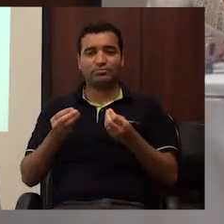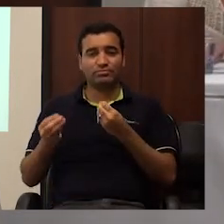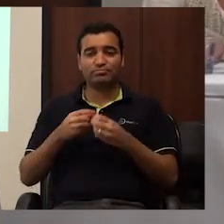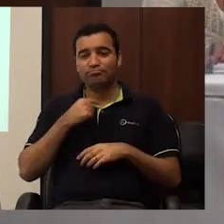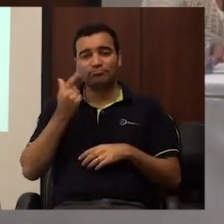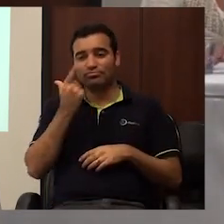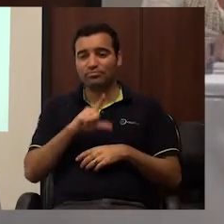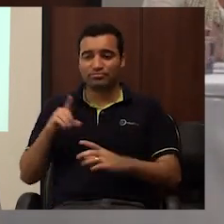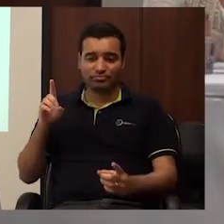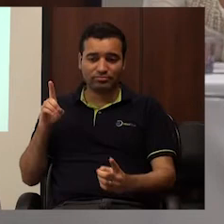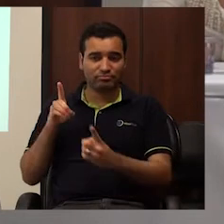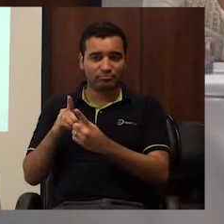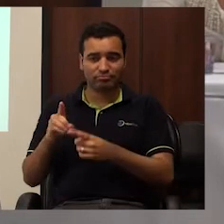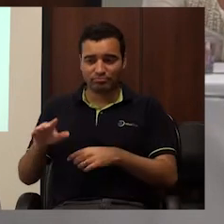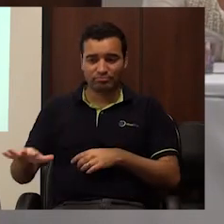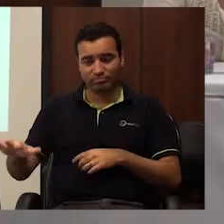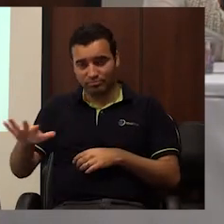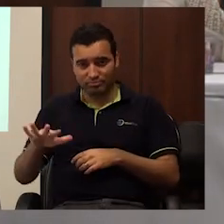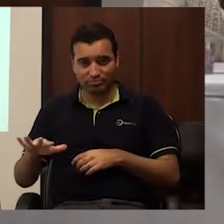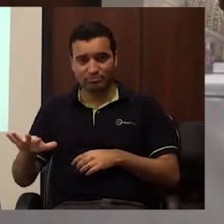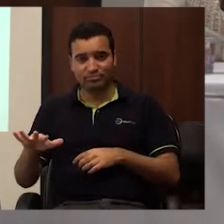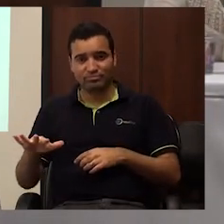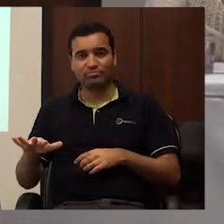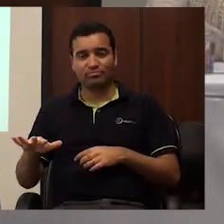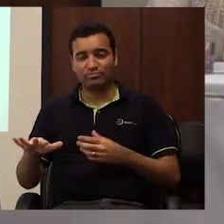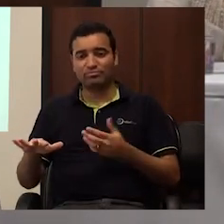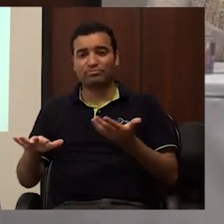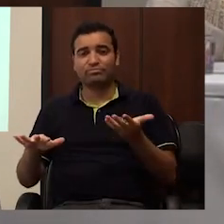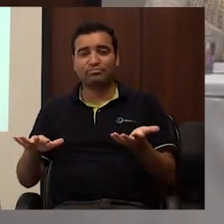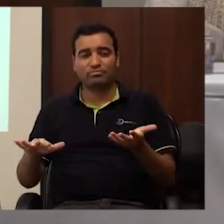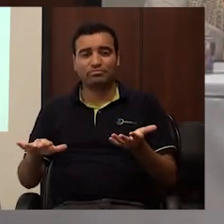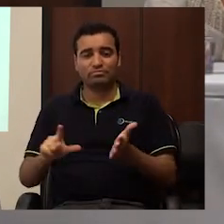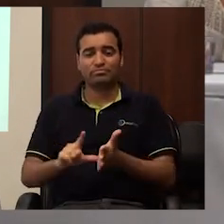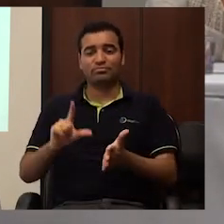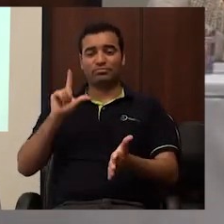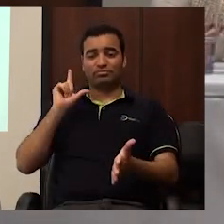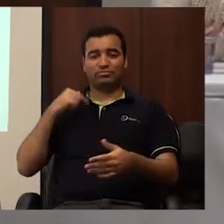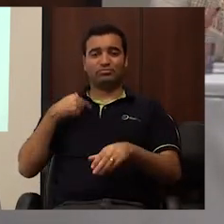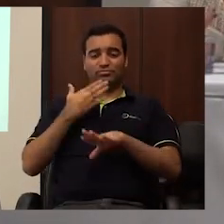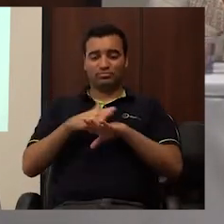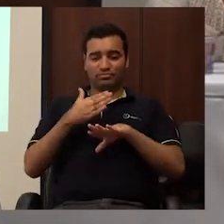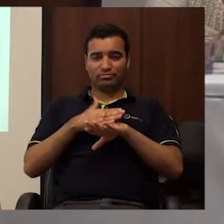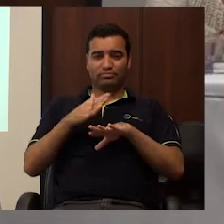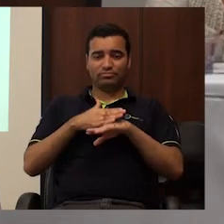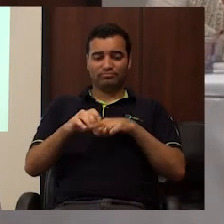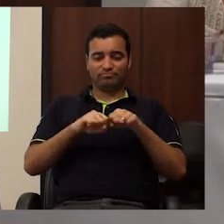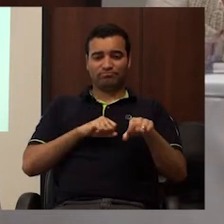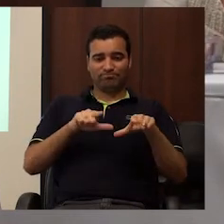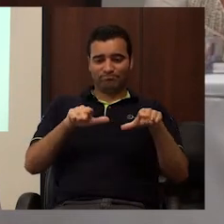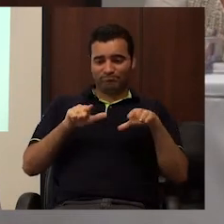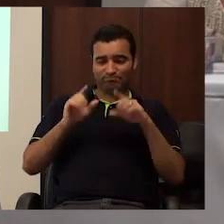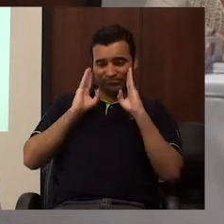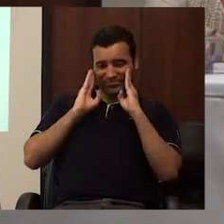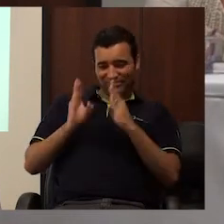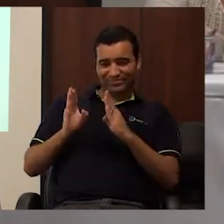dar conta de atender esse público, né, sem uma formação que contemple, né,